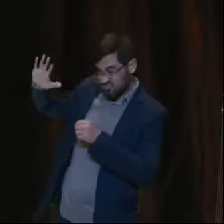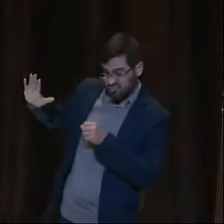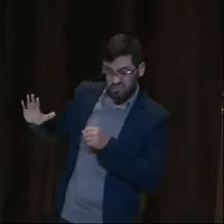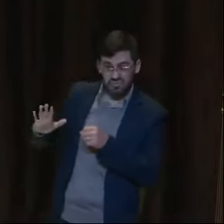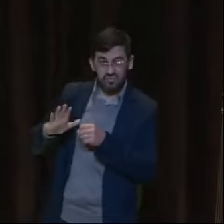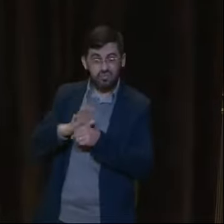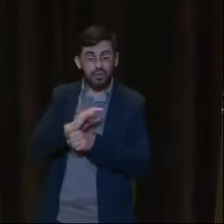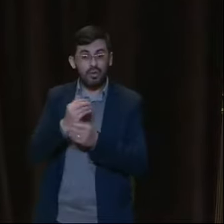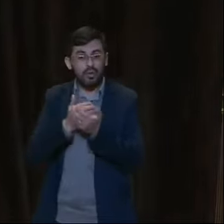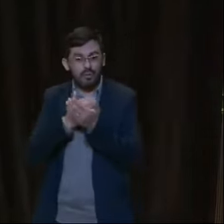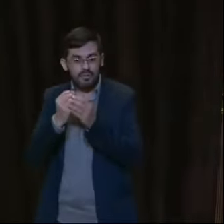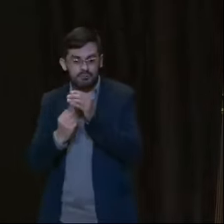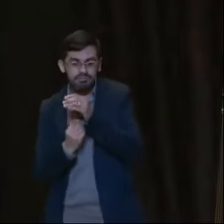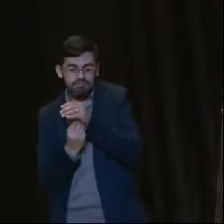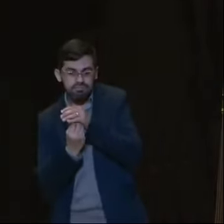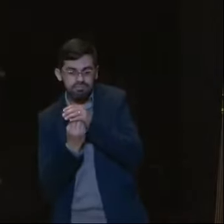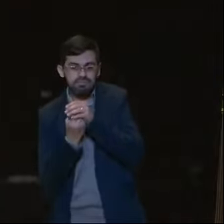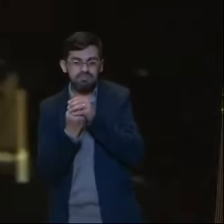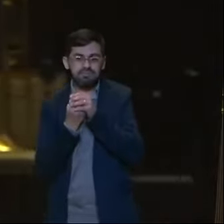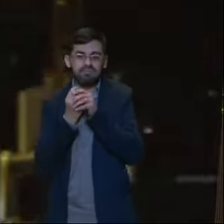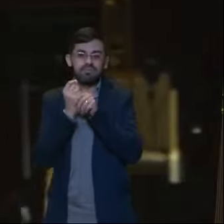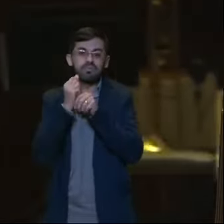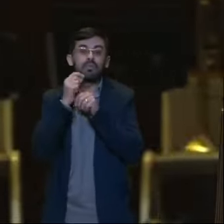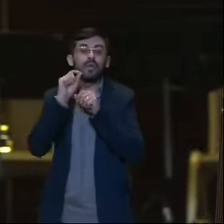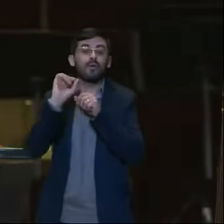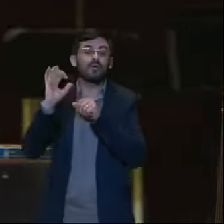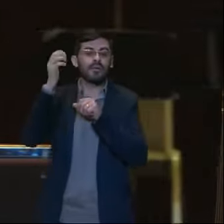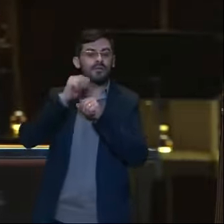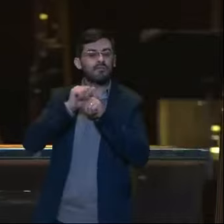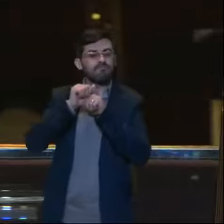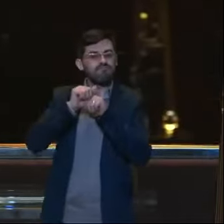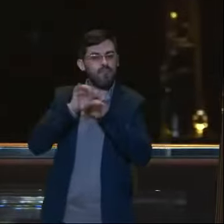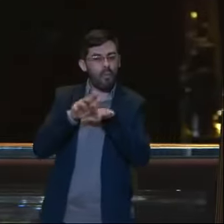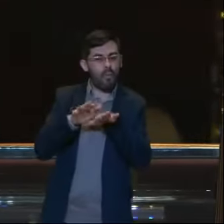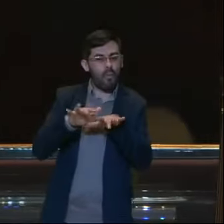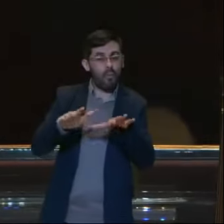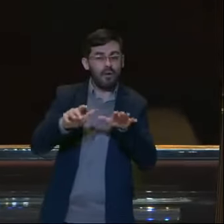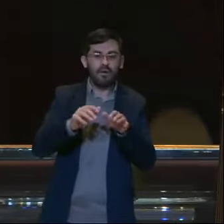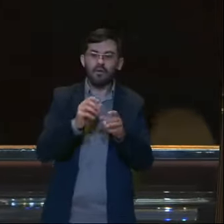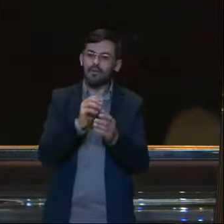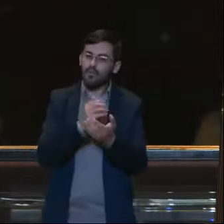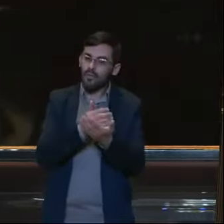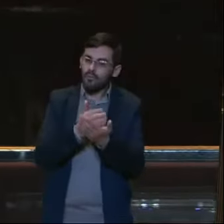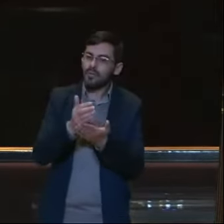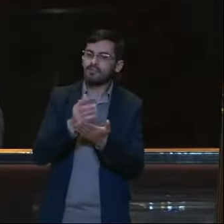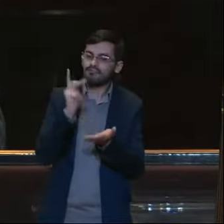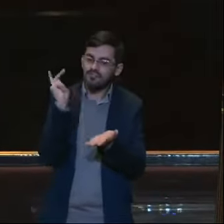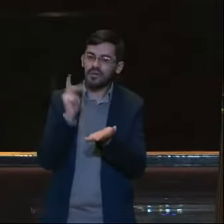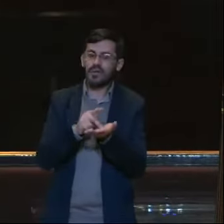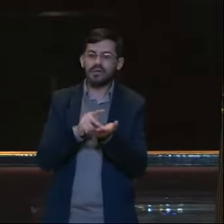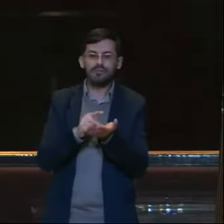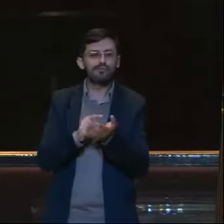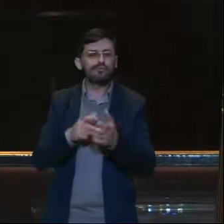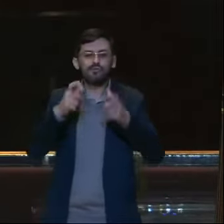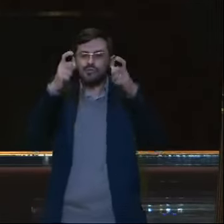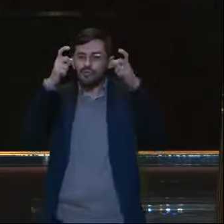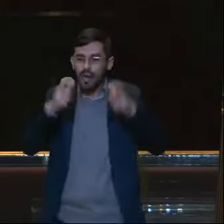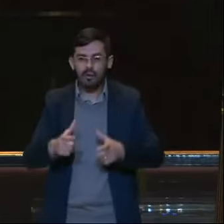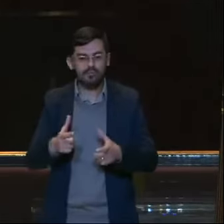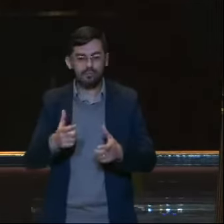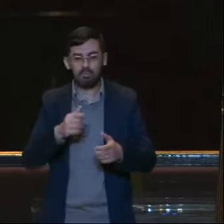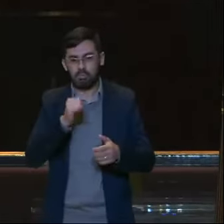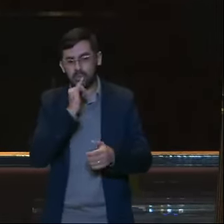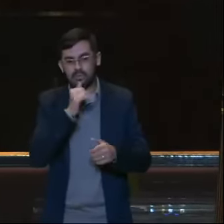Esse Espírito começa a transbordar. E aí o que começa a acontecer com a tua espiritualidade? Quando você está nos ambientes da sua